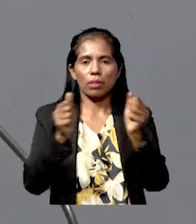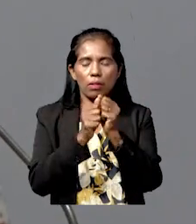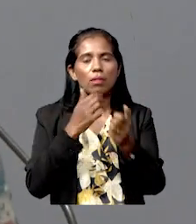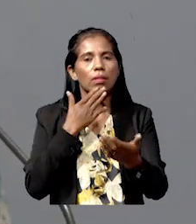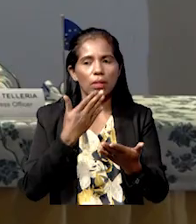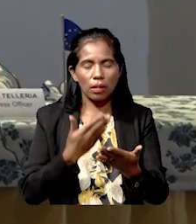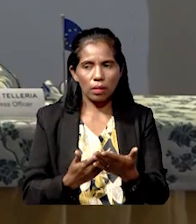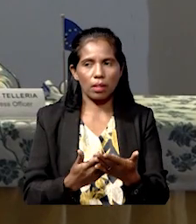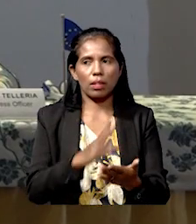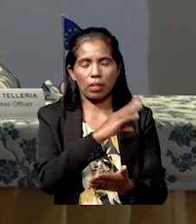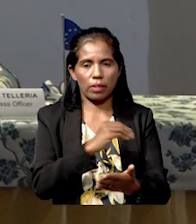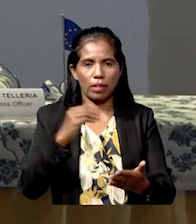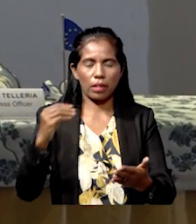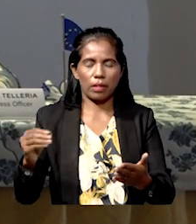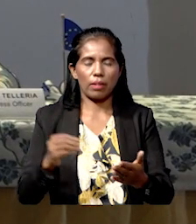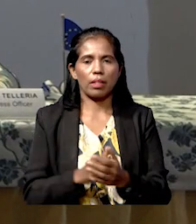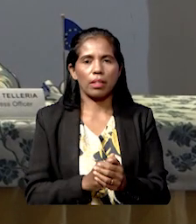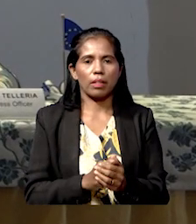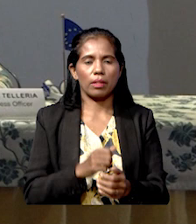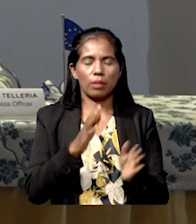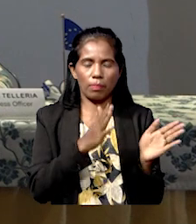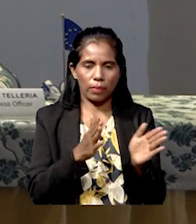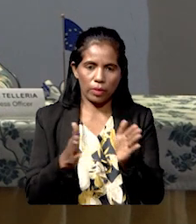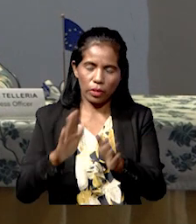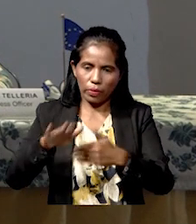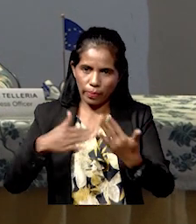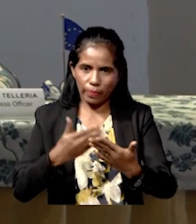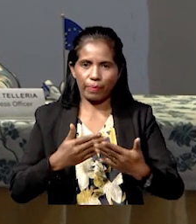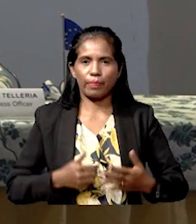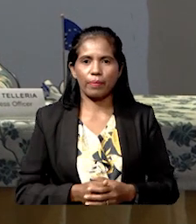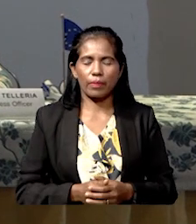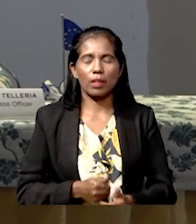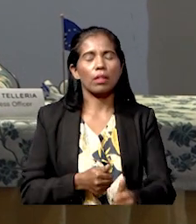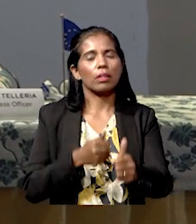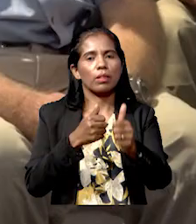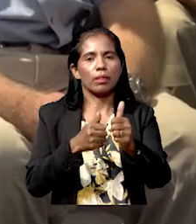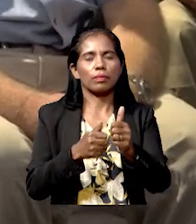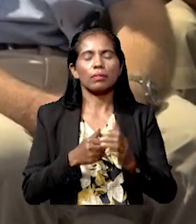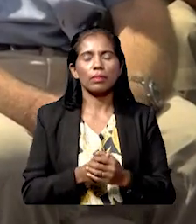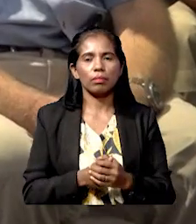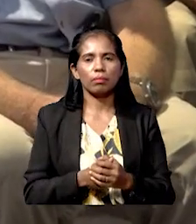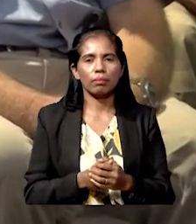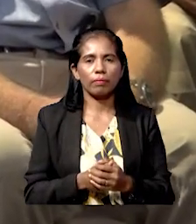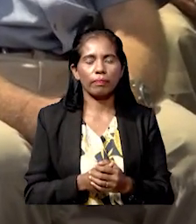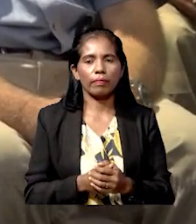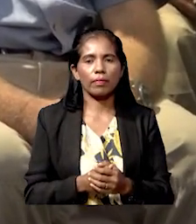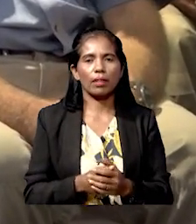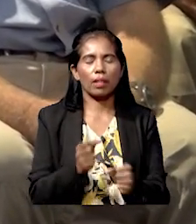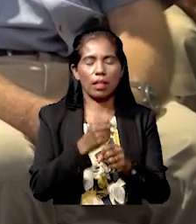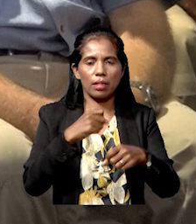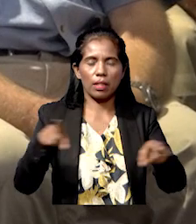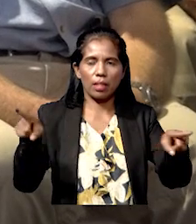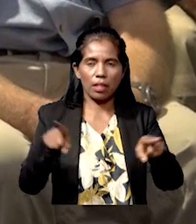parte interessada eleitoral sira durante processo tomak. Tuir Dominic Ruiz de Fesa katak, relatório ne se